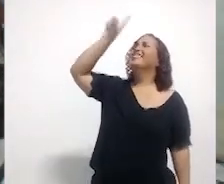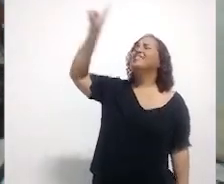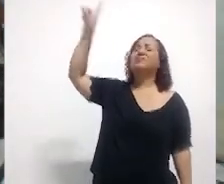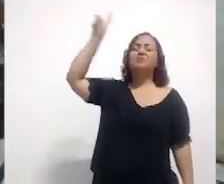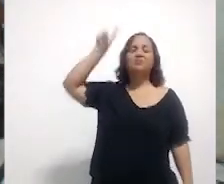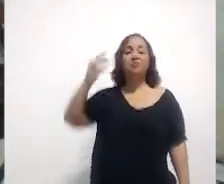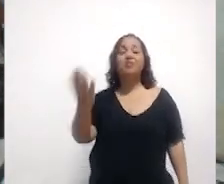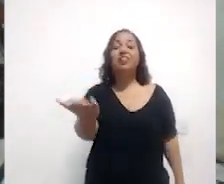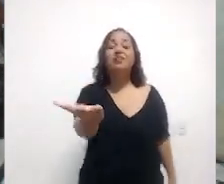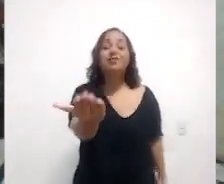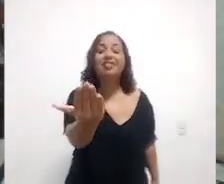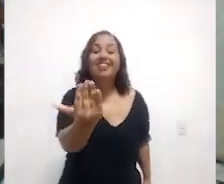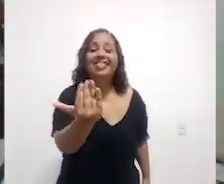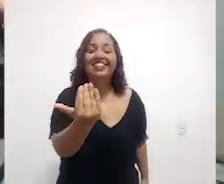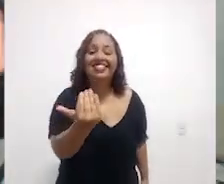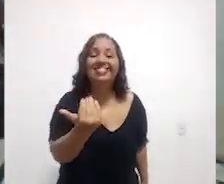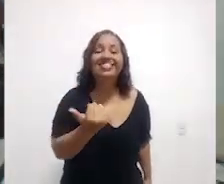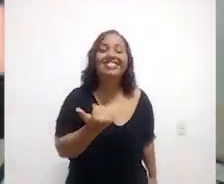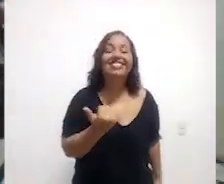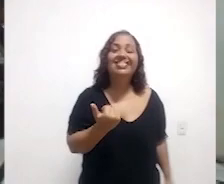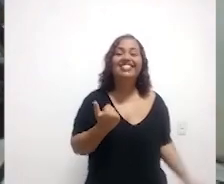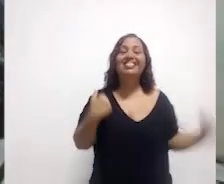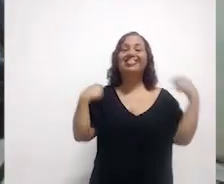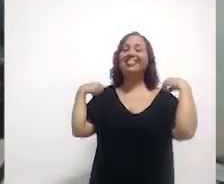Pai. Vem,